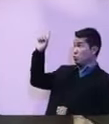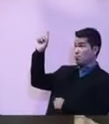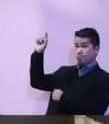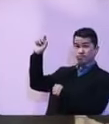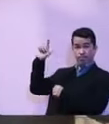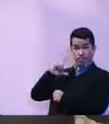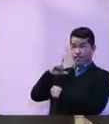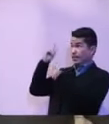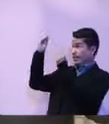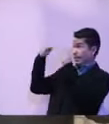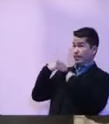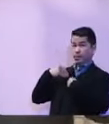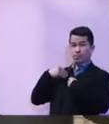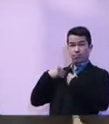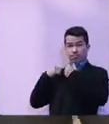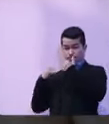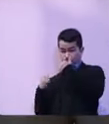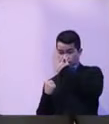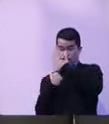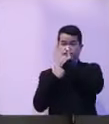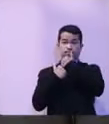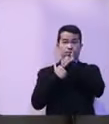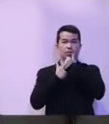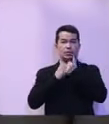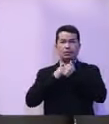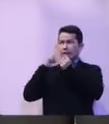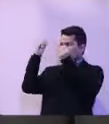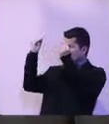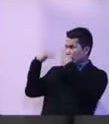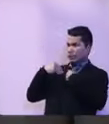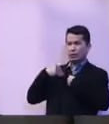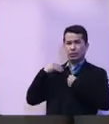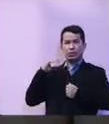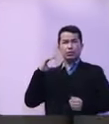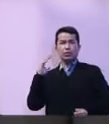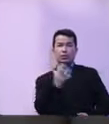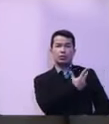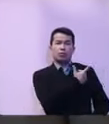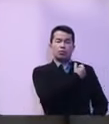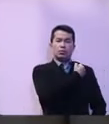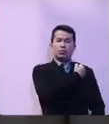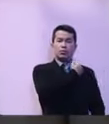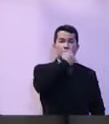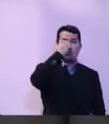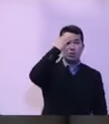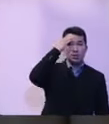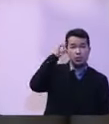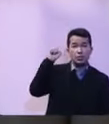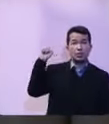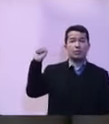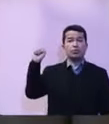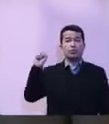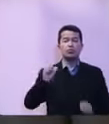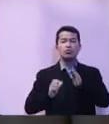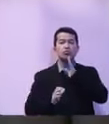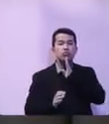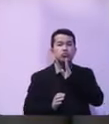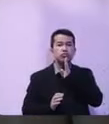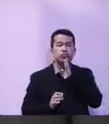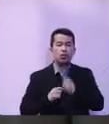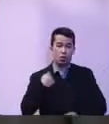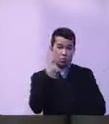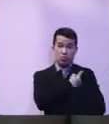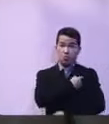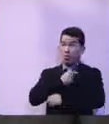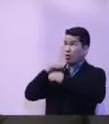Uma grande riqueza de salvação, sabedoria e conhecimento. O temor do Senhor